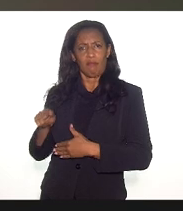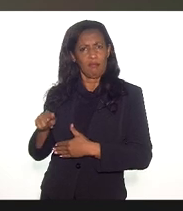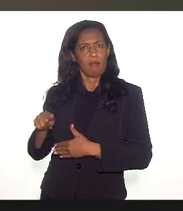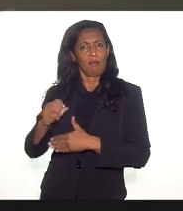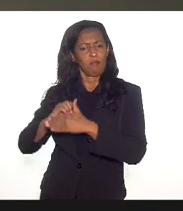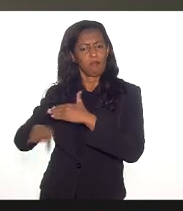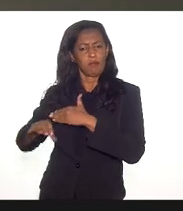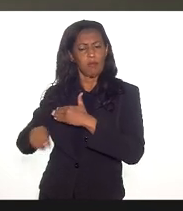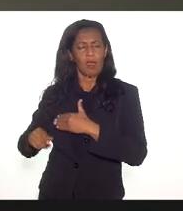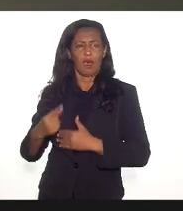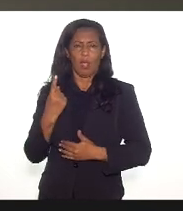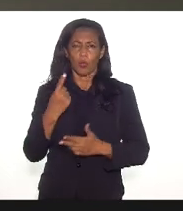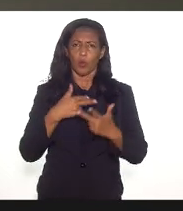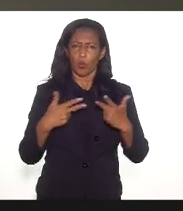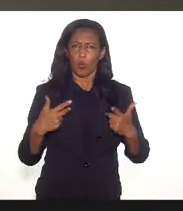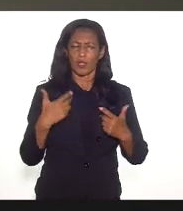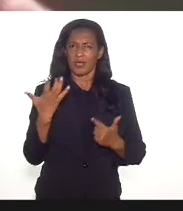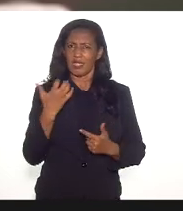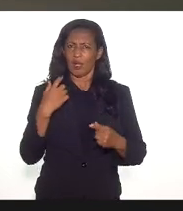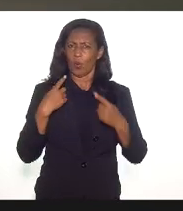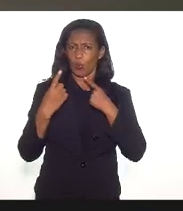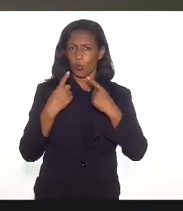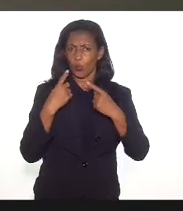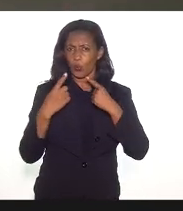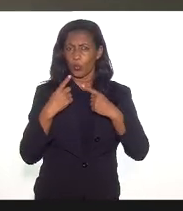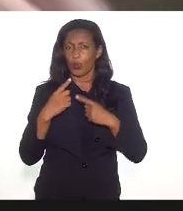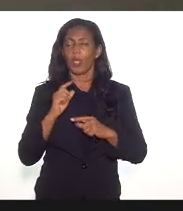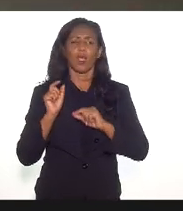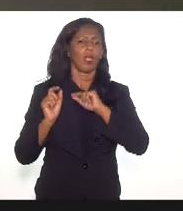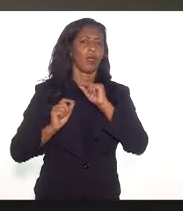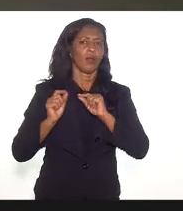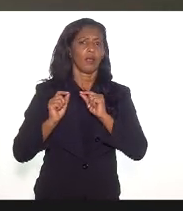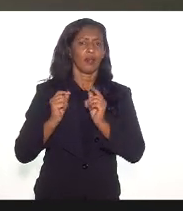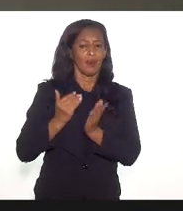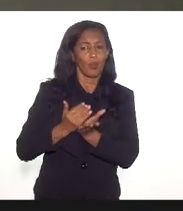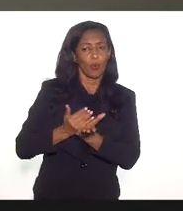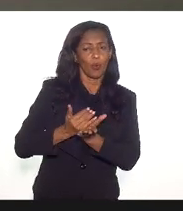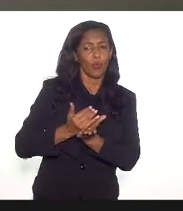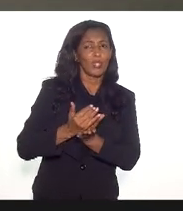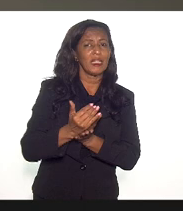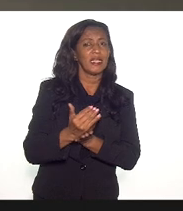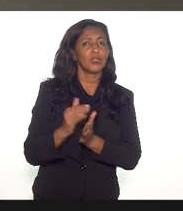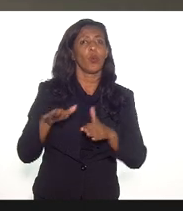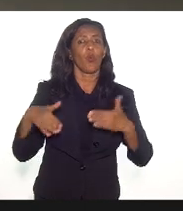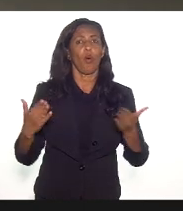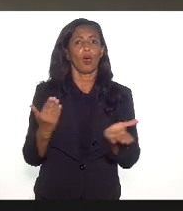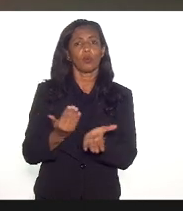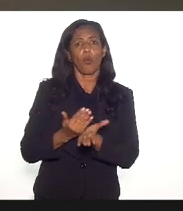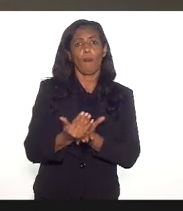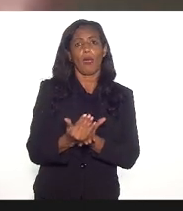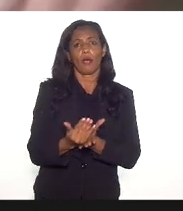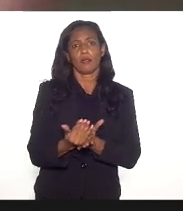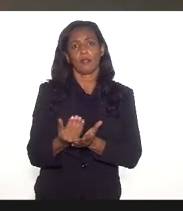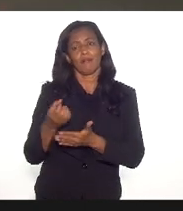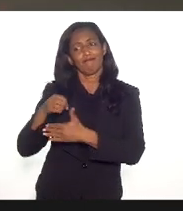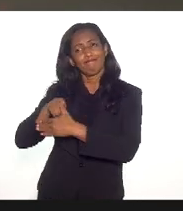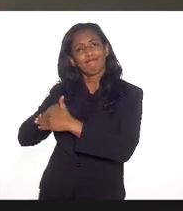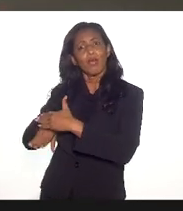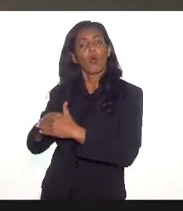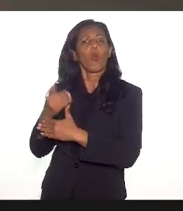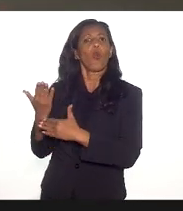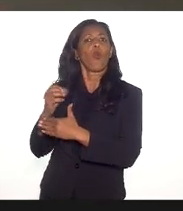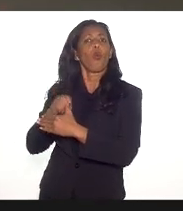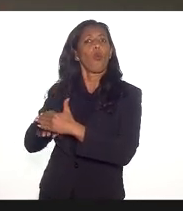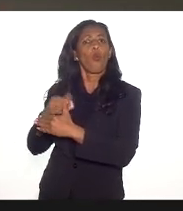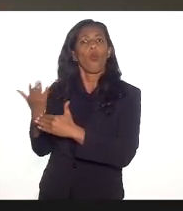gostaria de discutir com a Assembleia é o início da implementação do fundo, porque em face